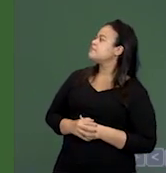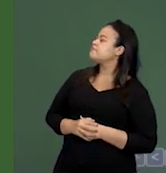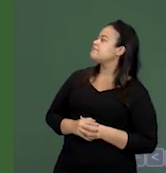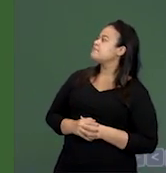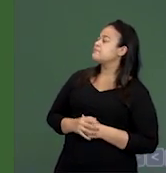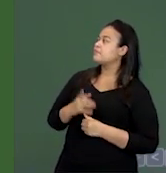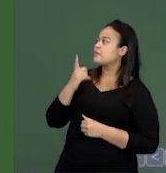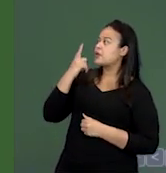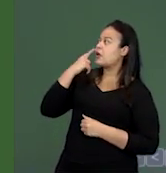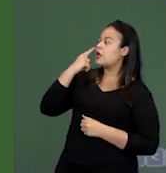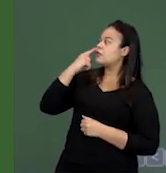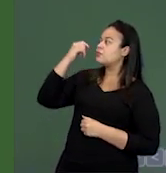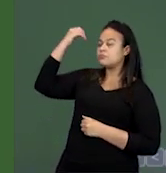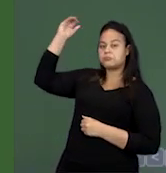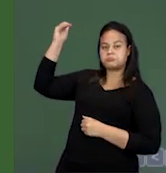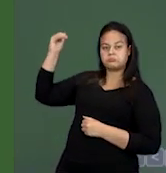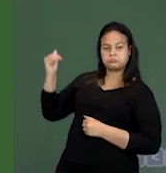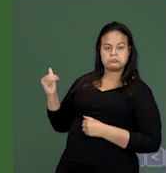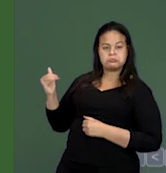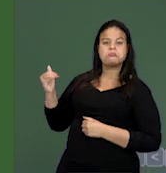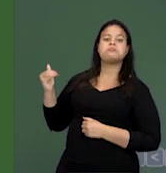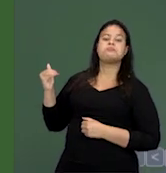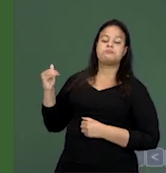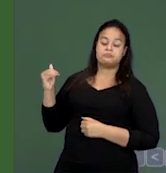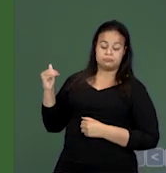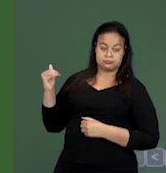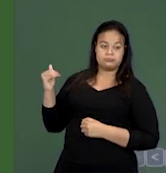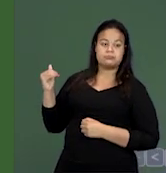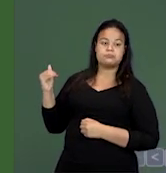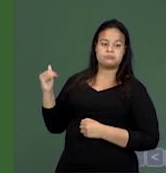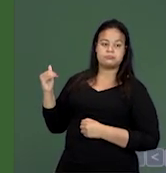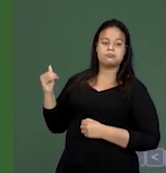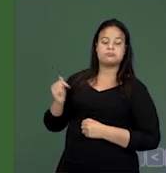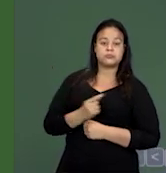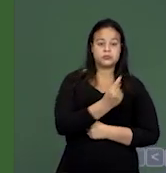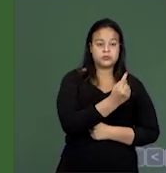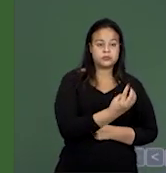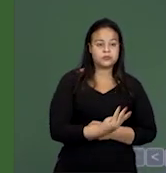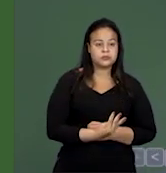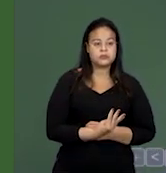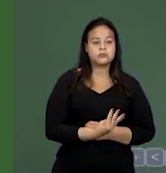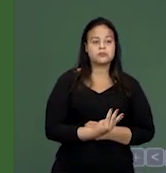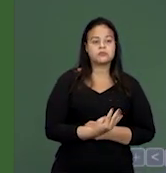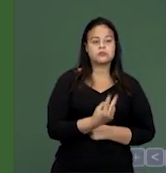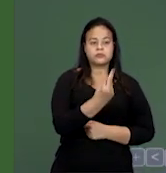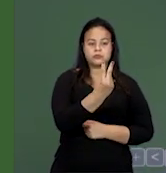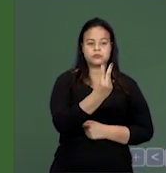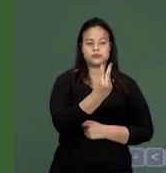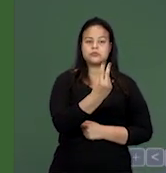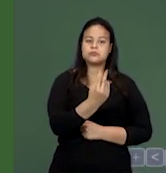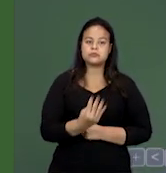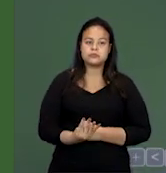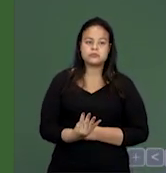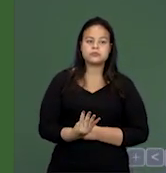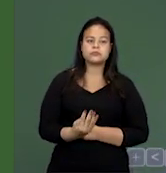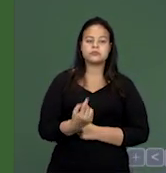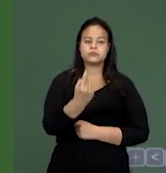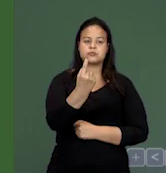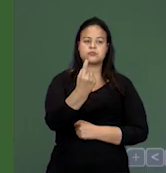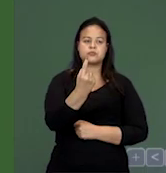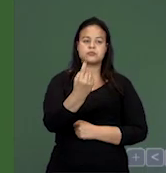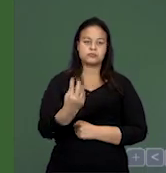Bzão, Bzinho, Bzinho, Bzinho. 1 para 2 para 1.